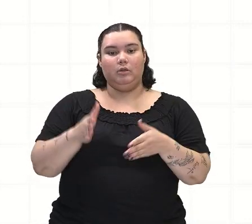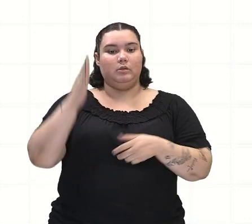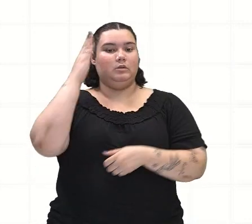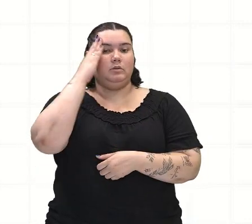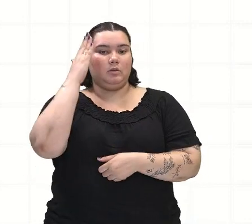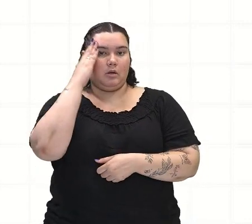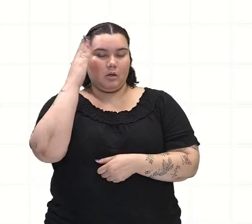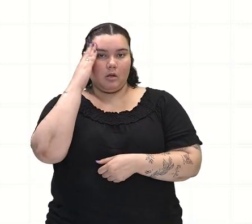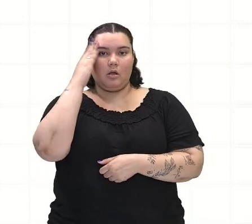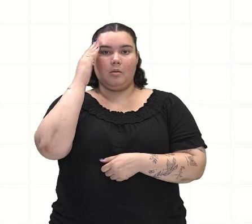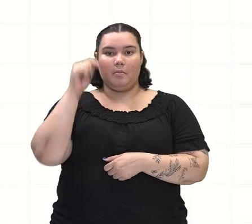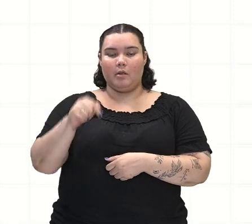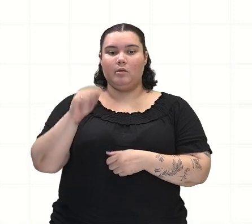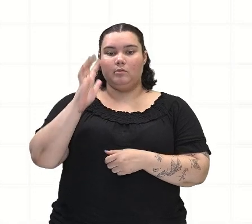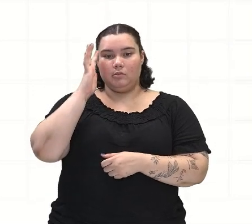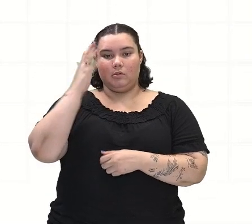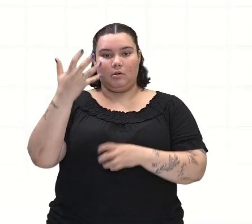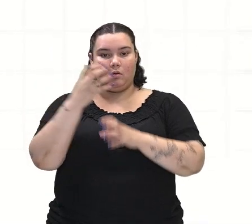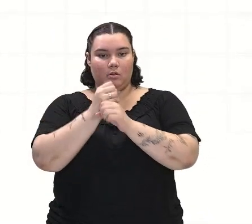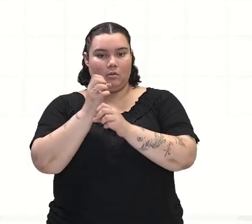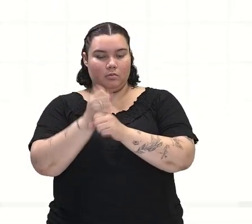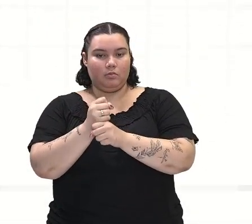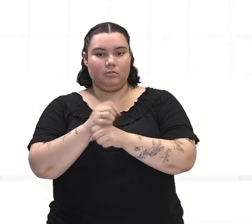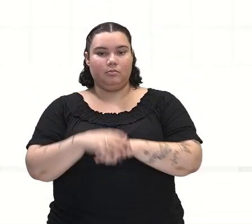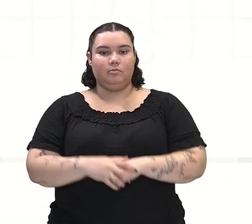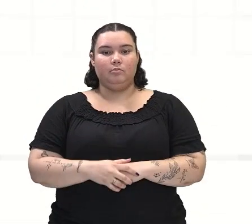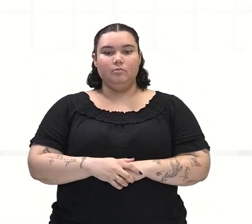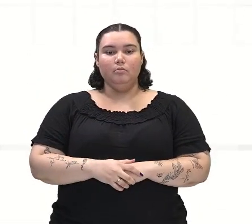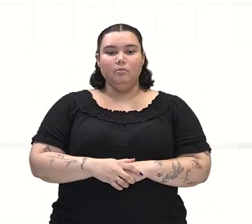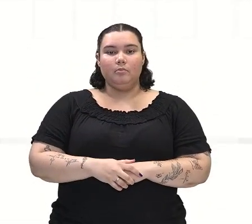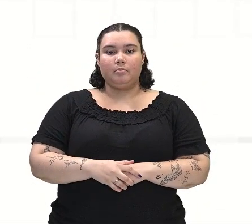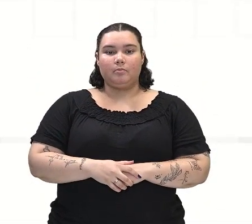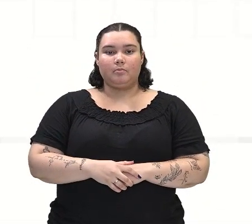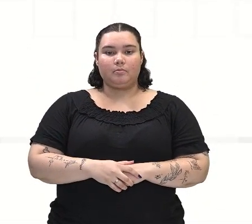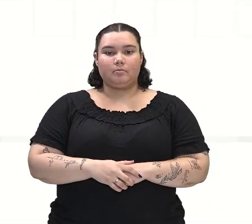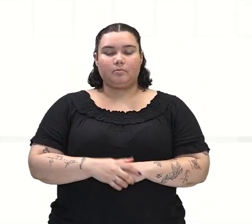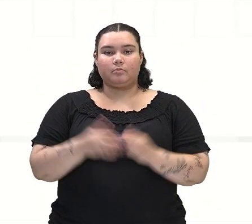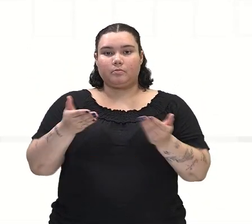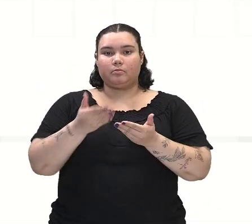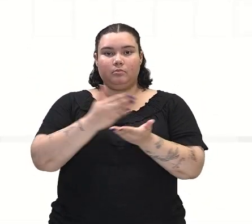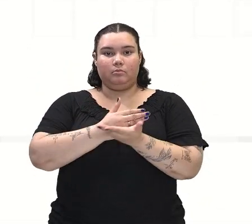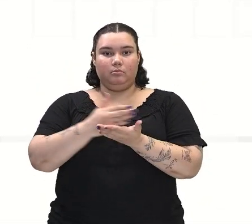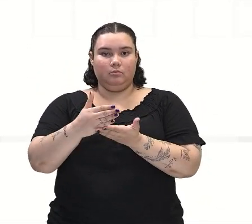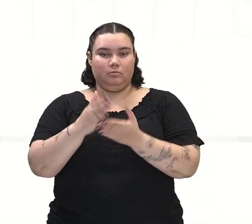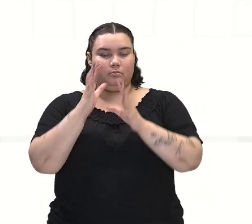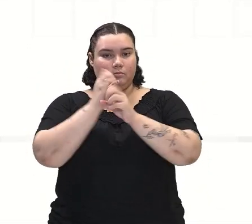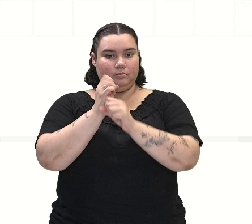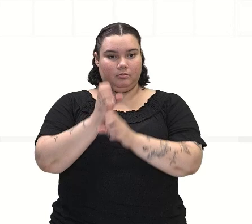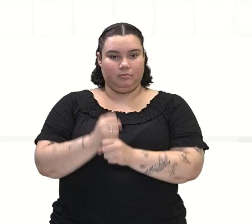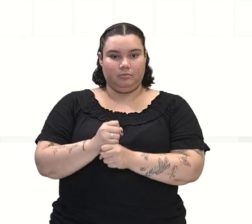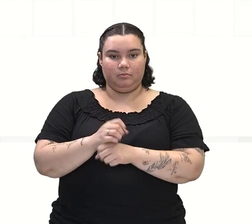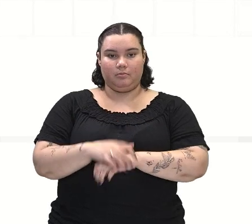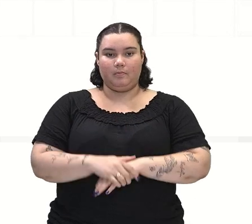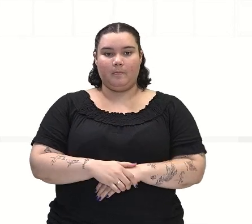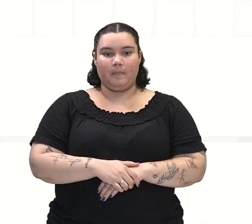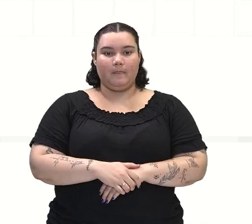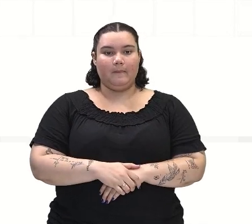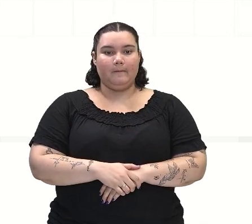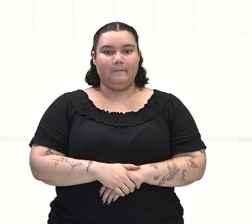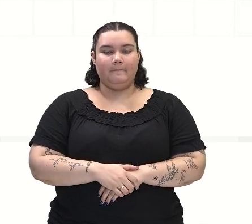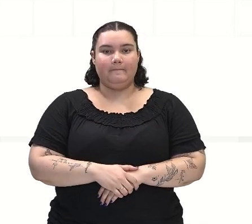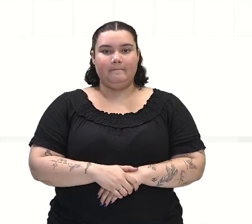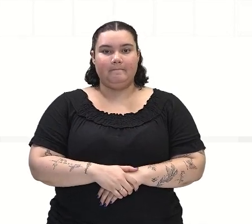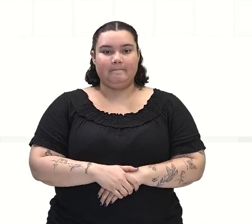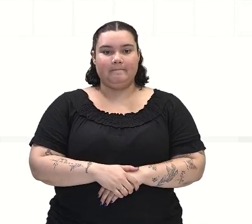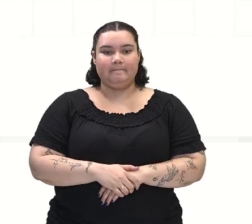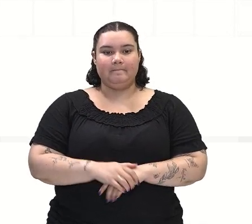essa resolução, né? Vamos começar aqui a resolver, né? Então, aqui